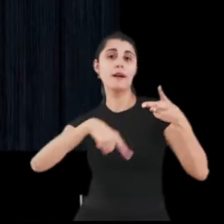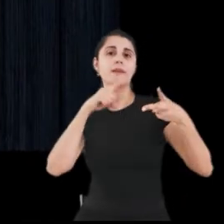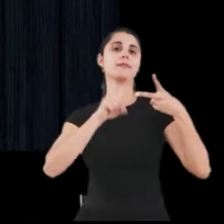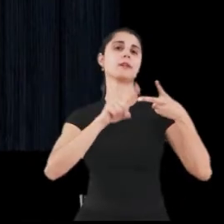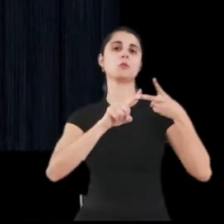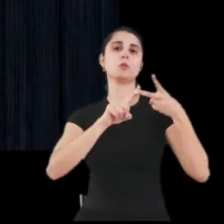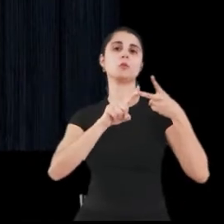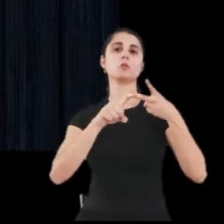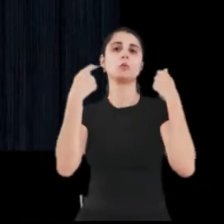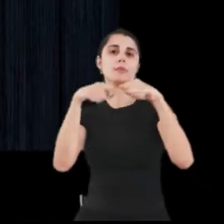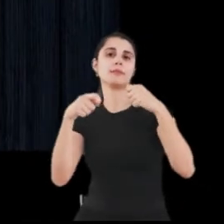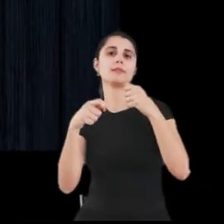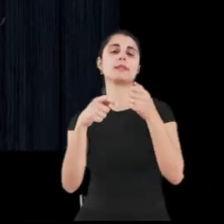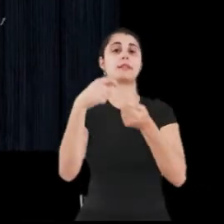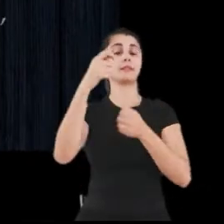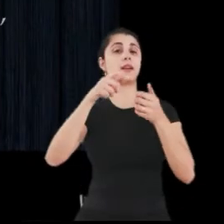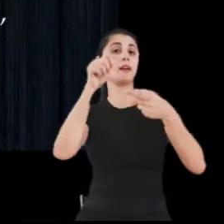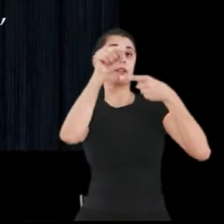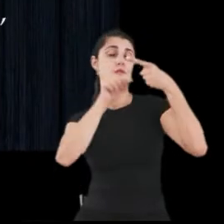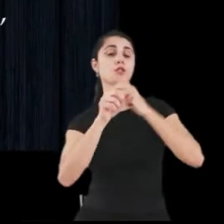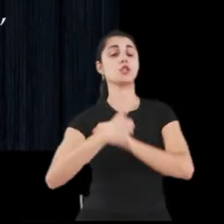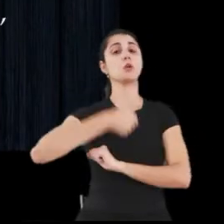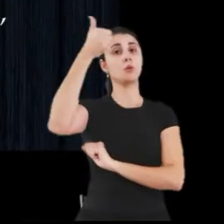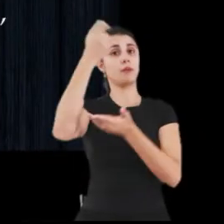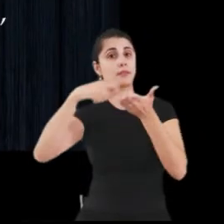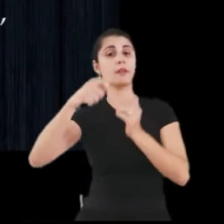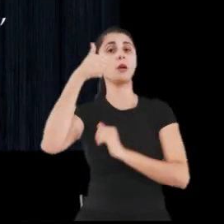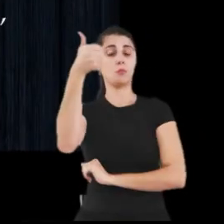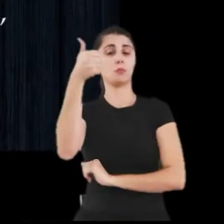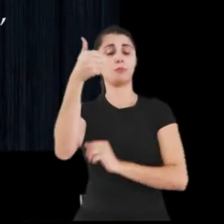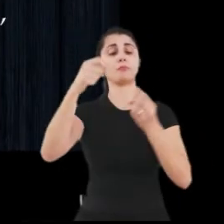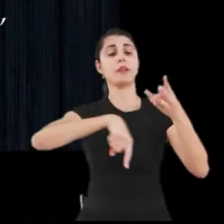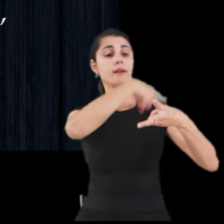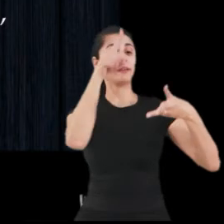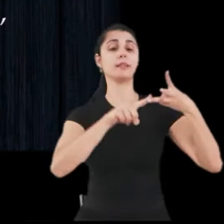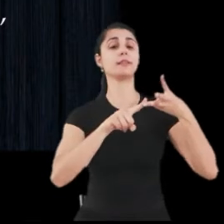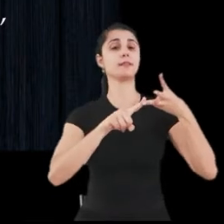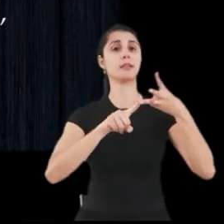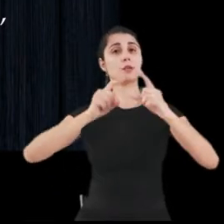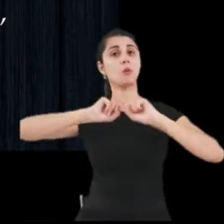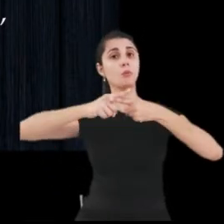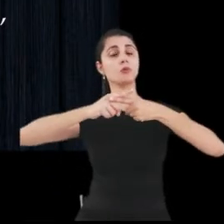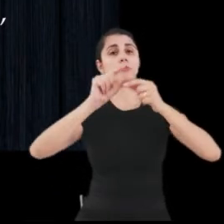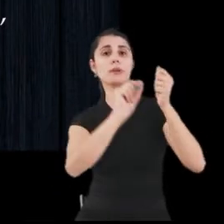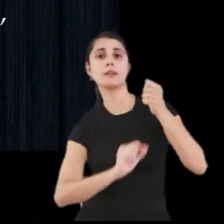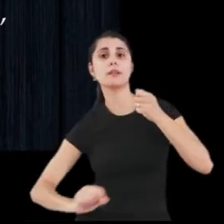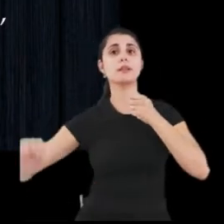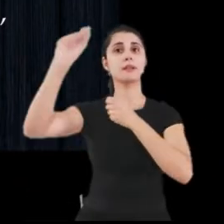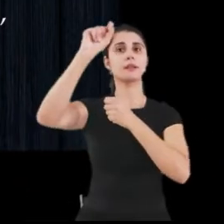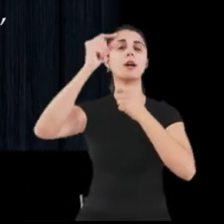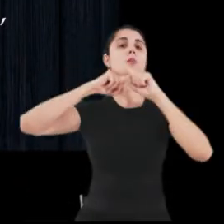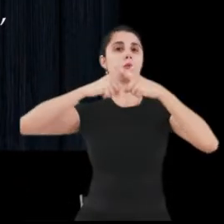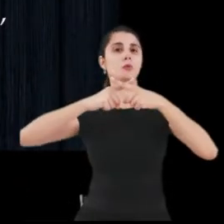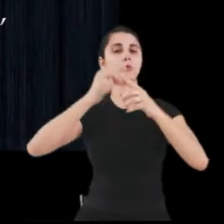é divisor de qualquer número. Terceiro passo: multiplica-se o primeiro fator primo por 1, obtendo-se o